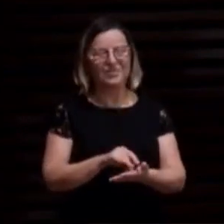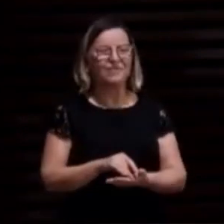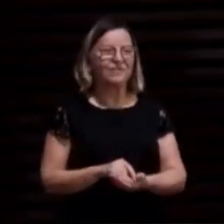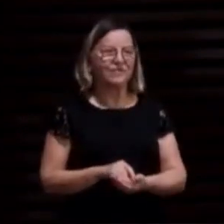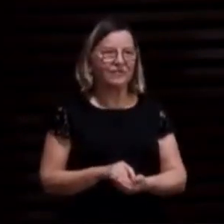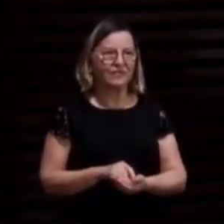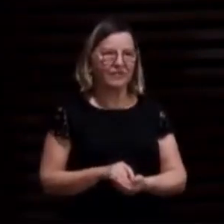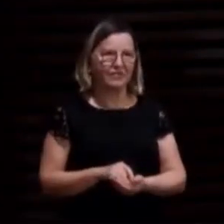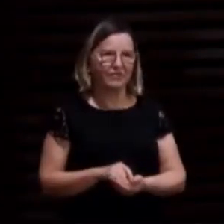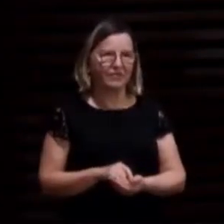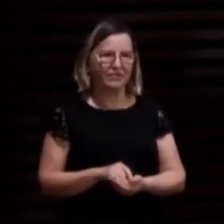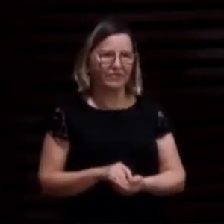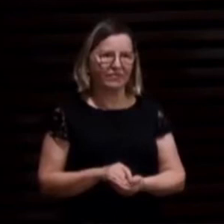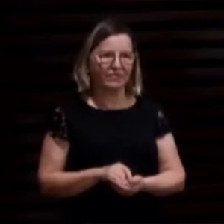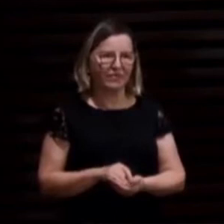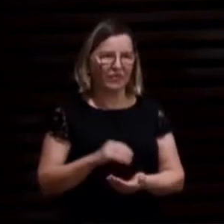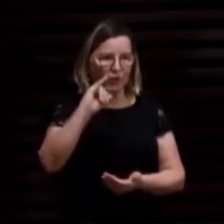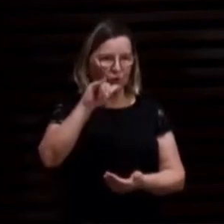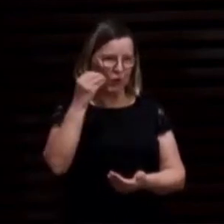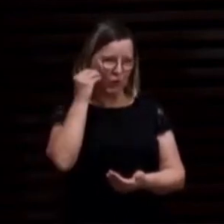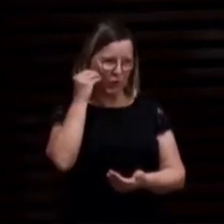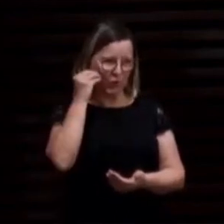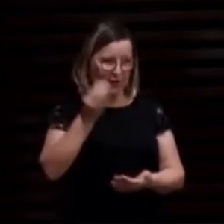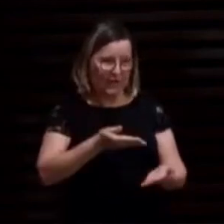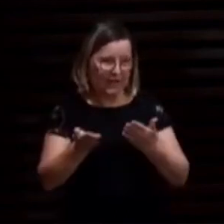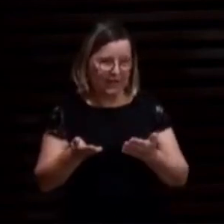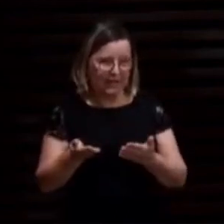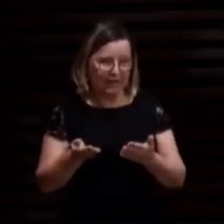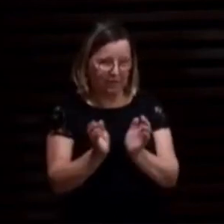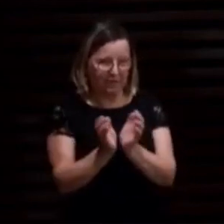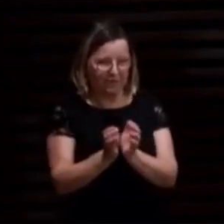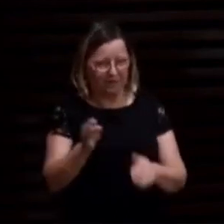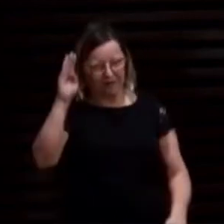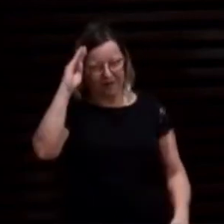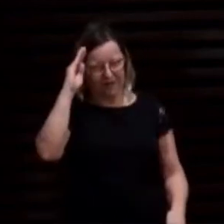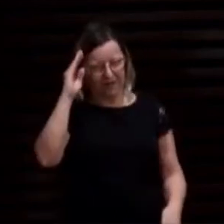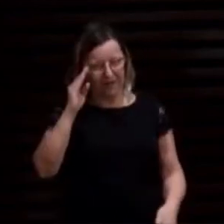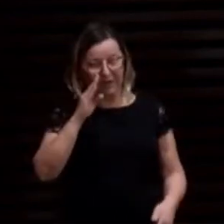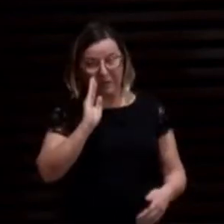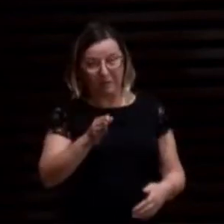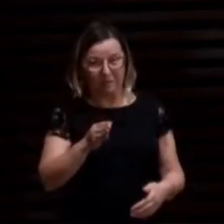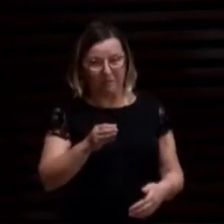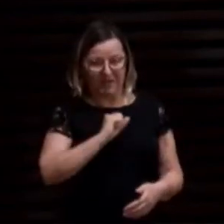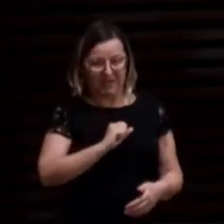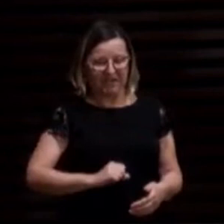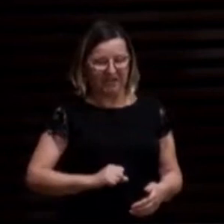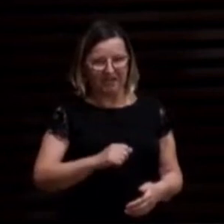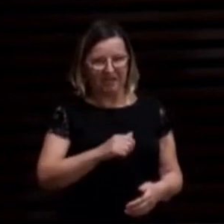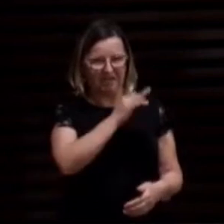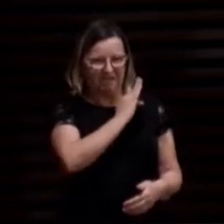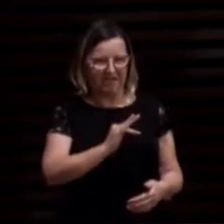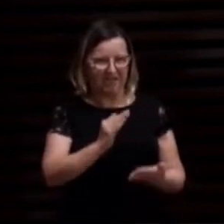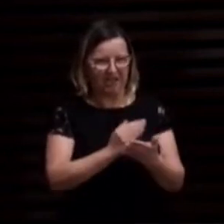Tendo, pois, Judas recebido a escolta e dos principais sacerdotes e dos fariseus, alguns